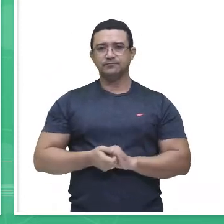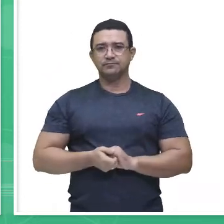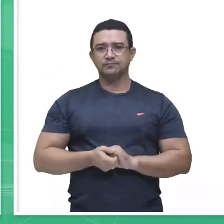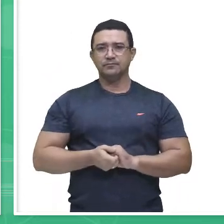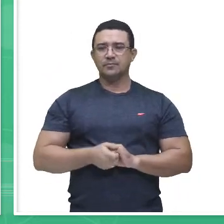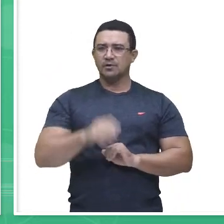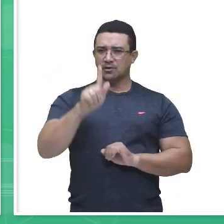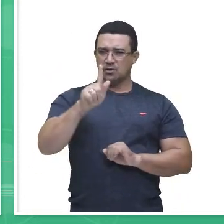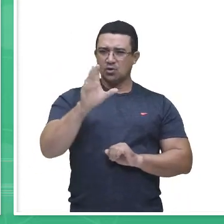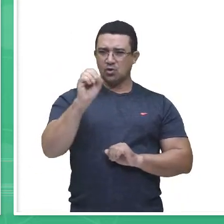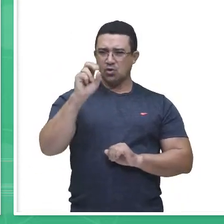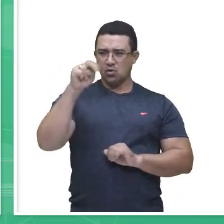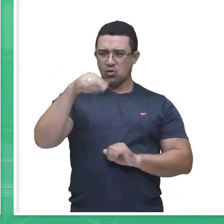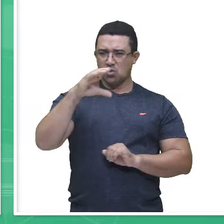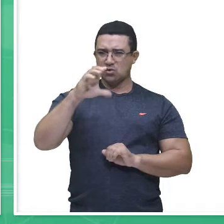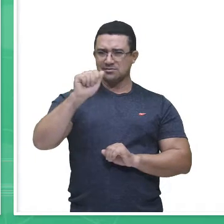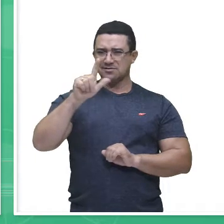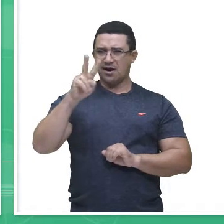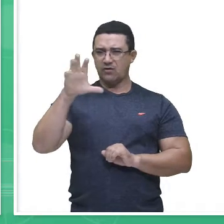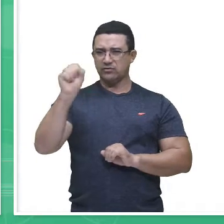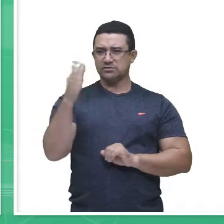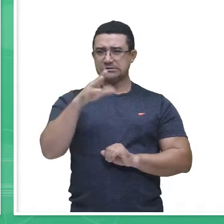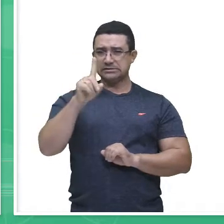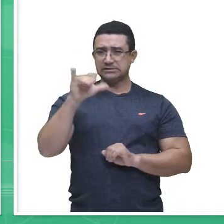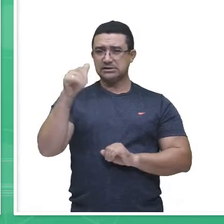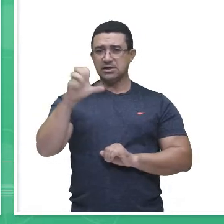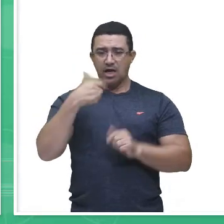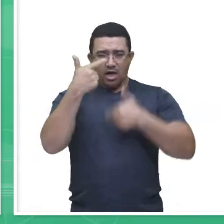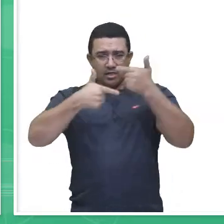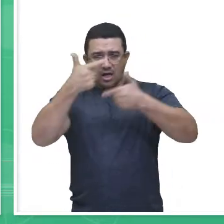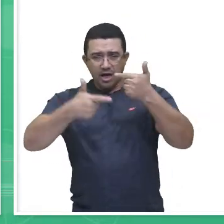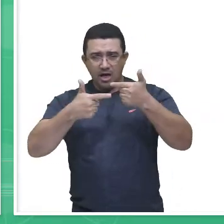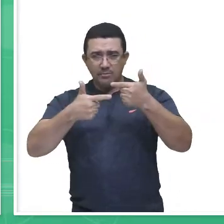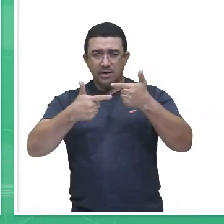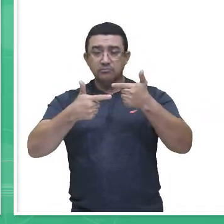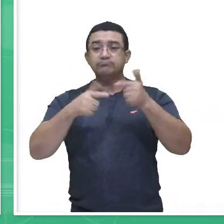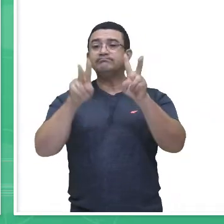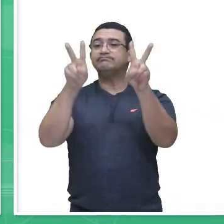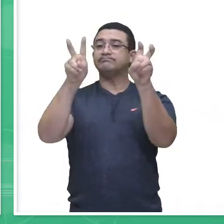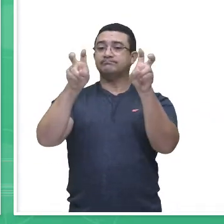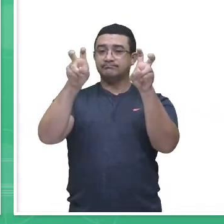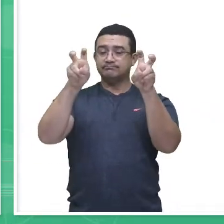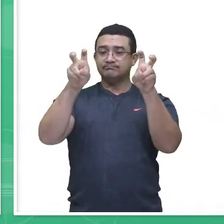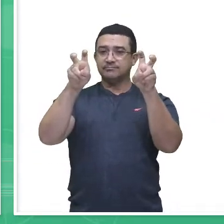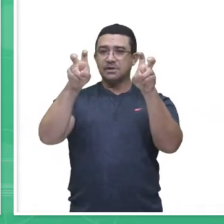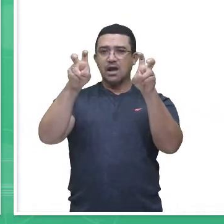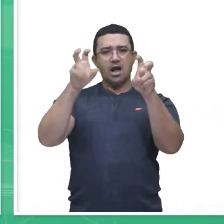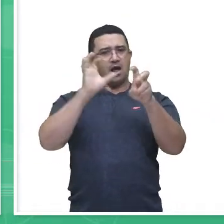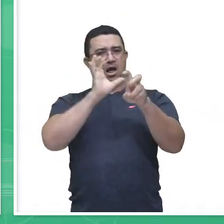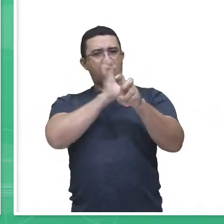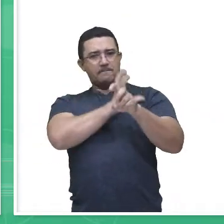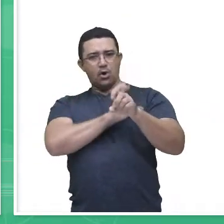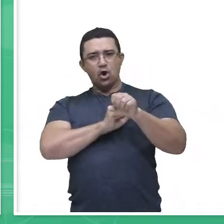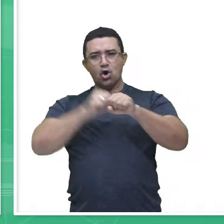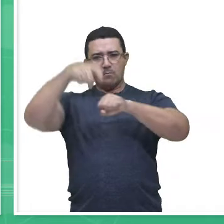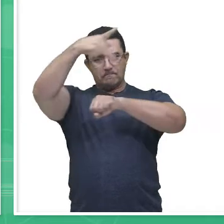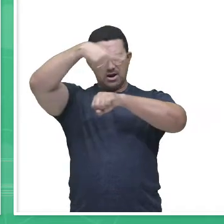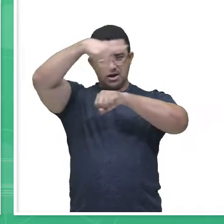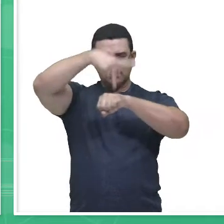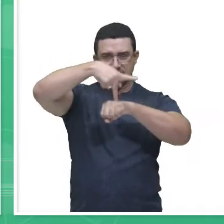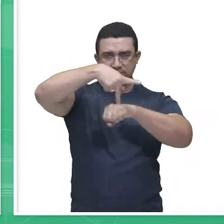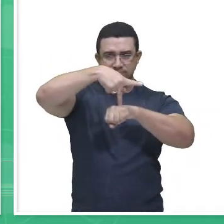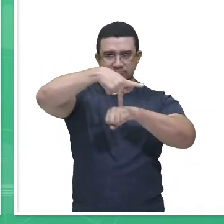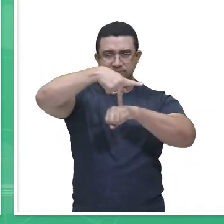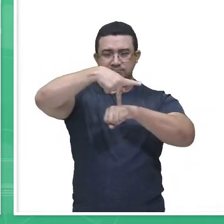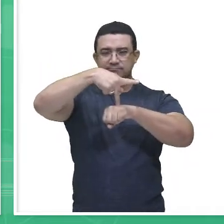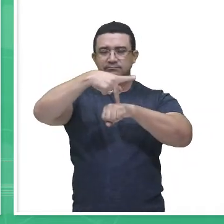é exatamente esse autor que irá trabalhar a temática nacional, certo? Colocando